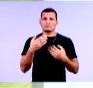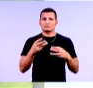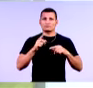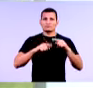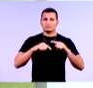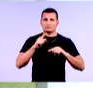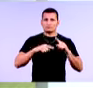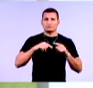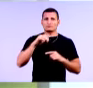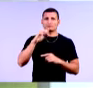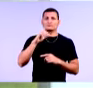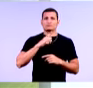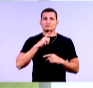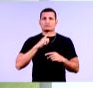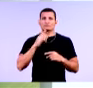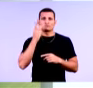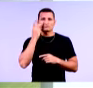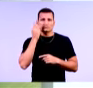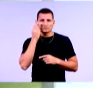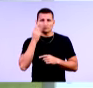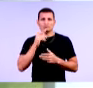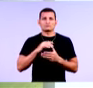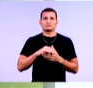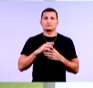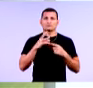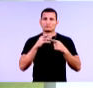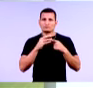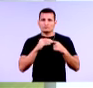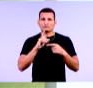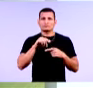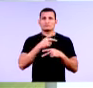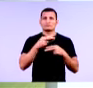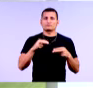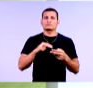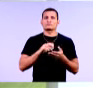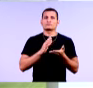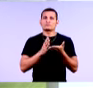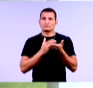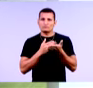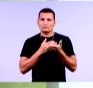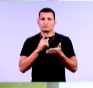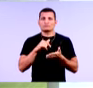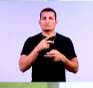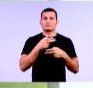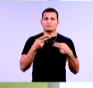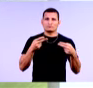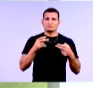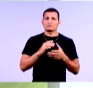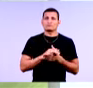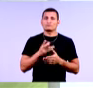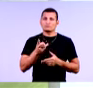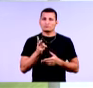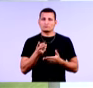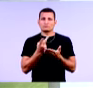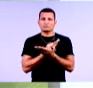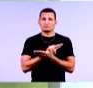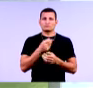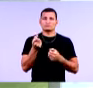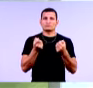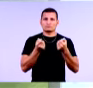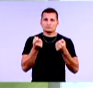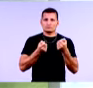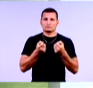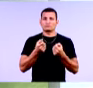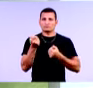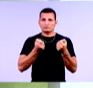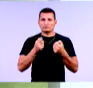escolar é composto de um lápis, que é um outro objeto, de uma caneta, que é outro objeto, de um caderno, que é outro objeto. A mesma coisa acontece com o carro. O carro é um objeto